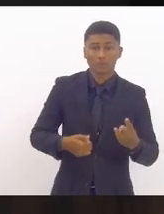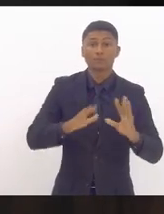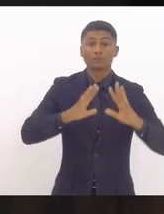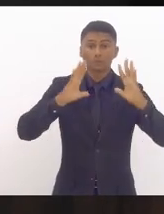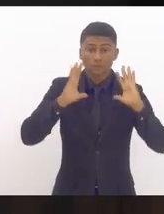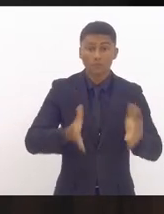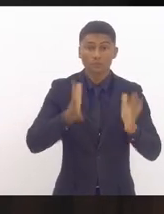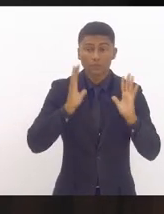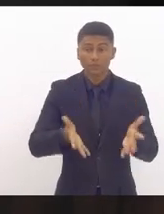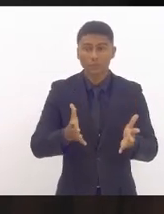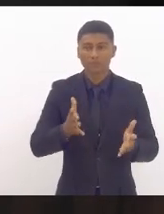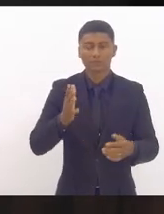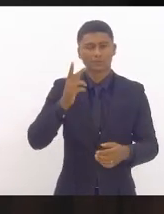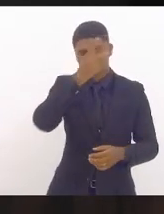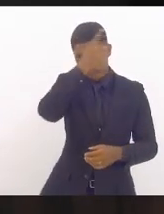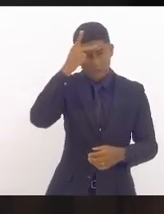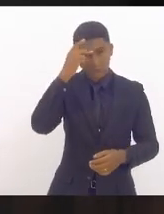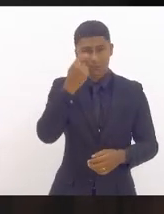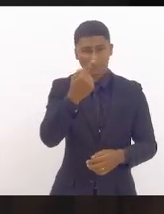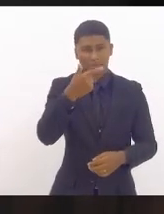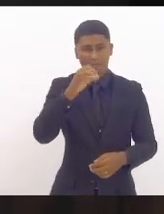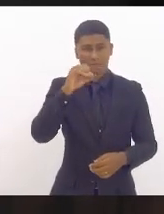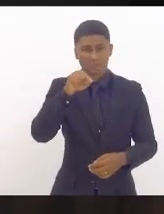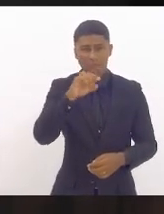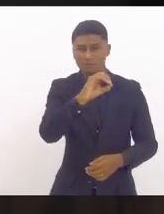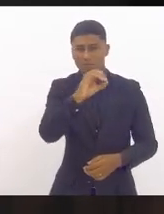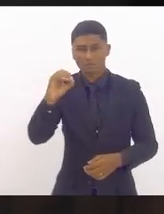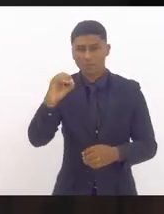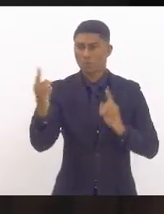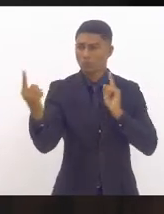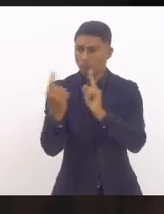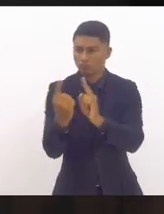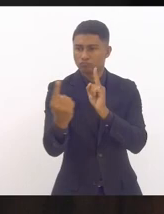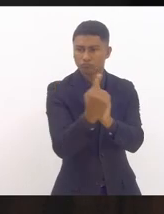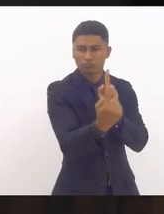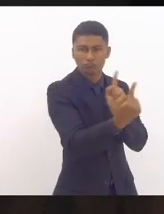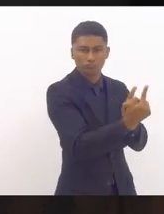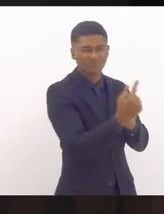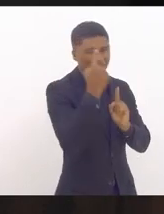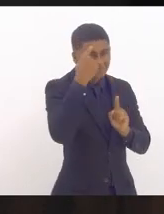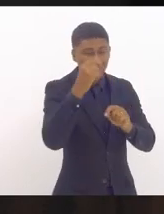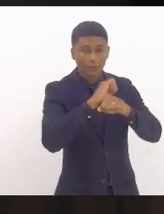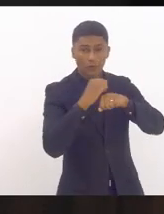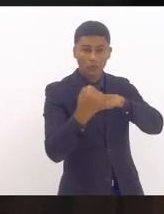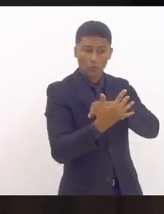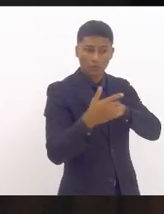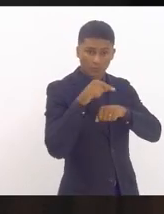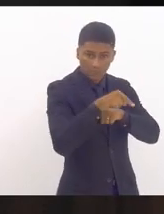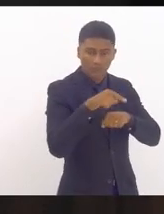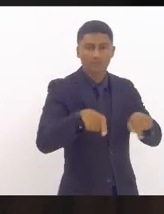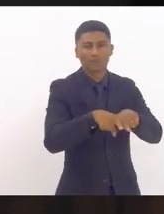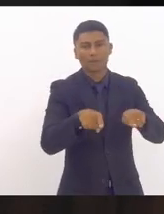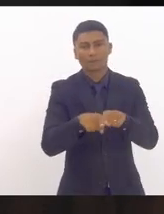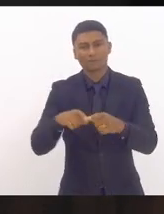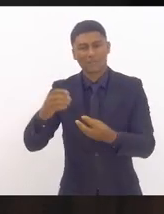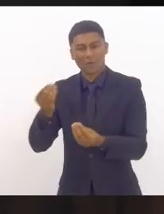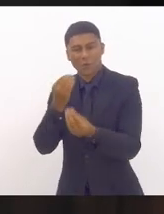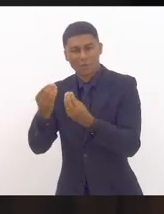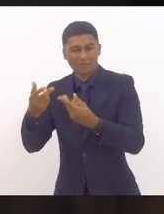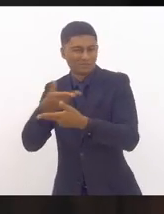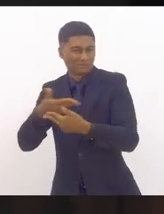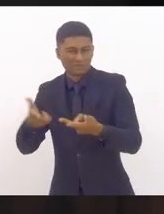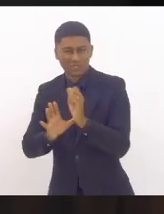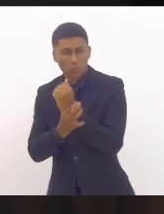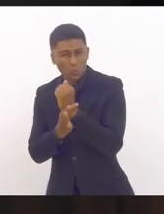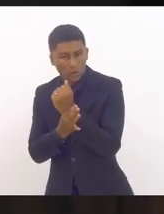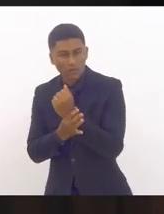mil pessoas em área de favela. Especial na questão da Covid e também na insegurança alimentar. Então, parabenizar o